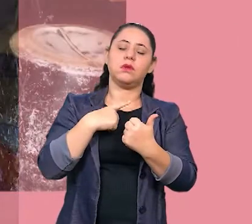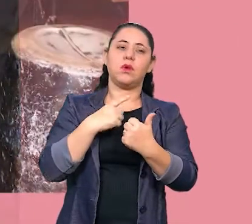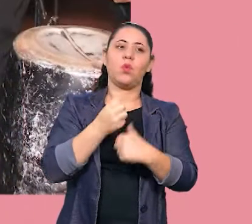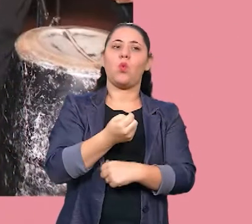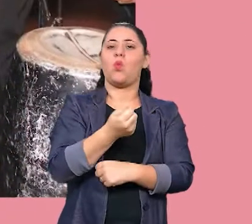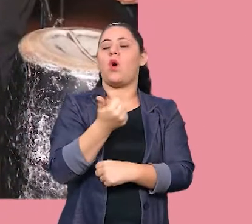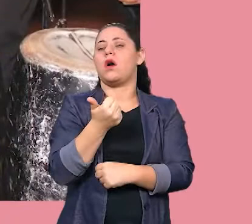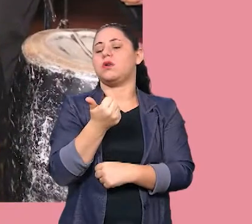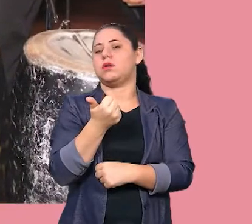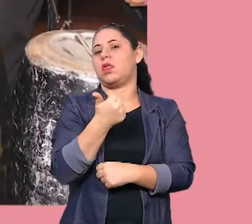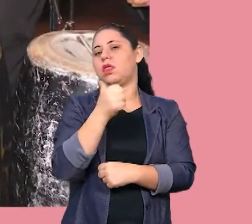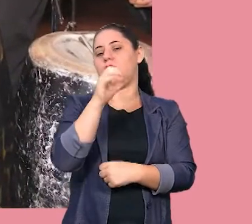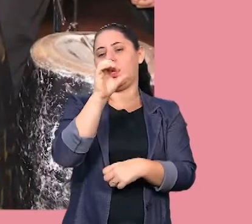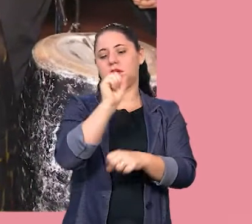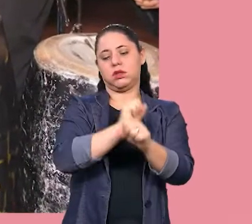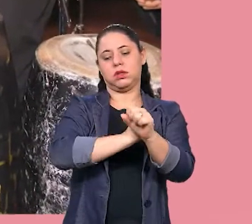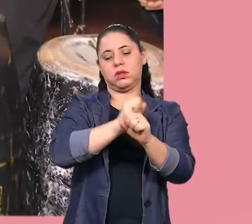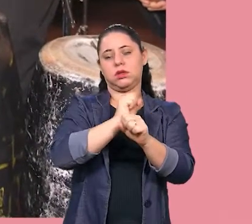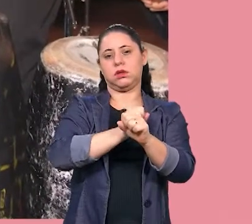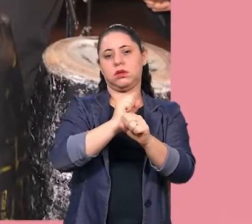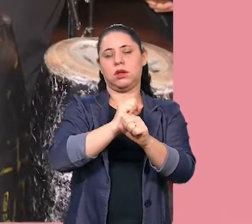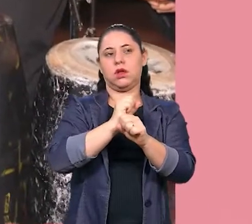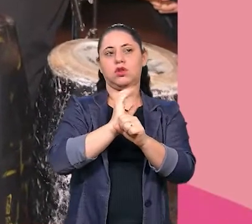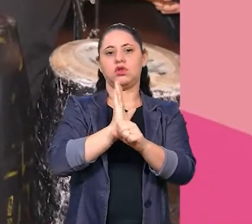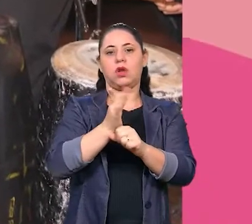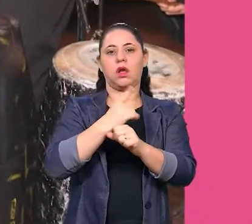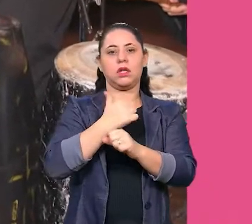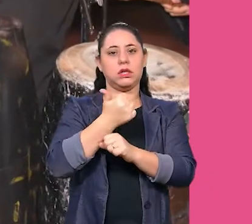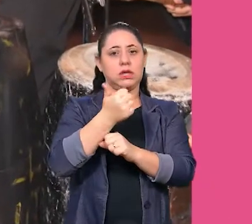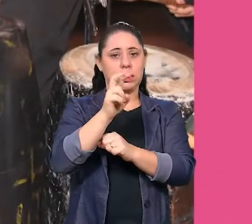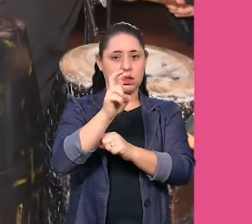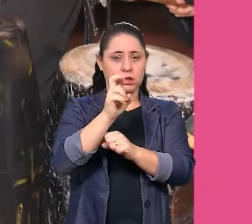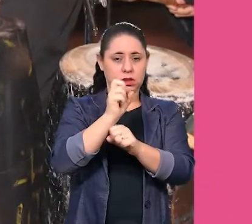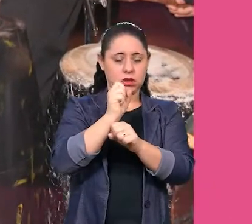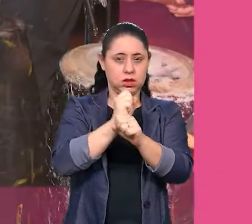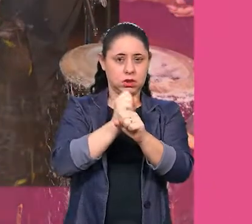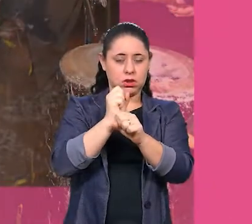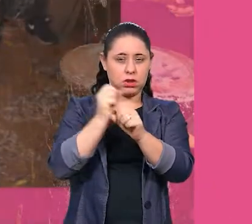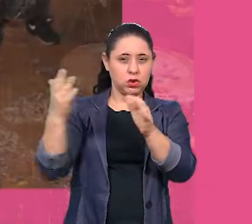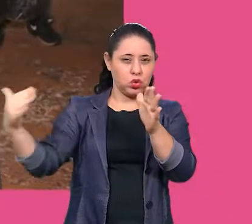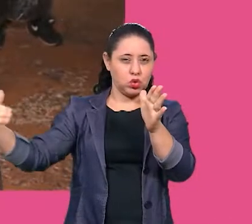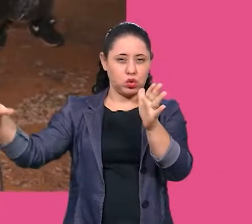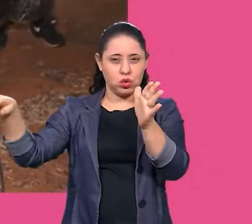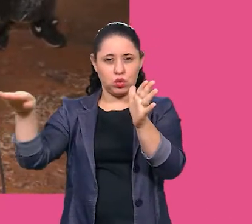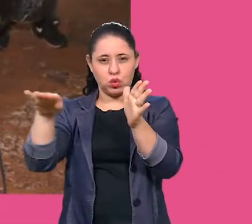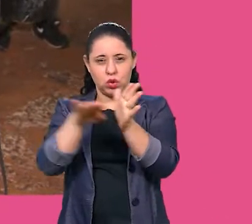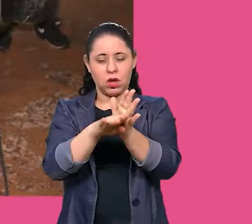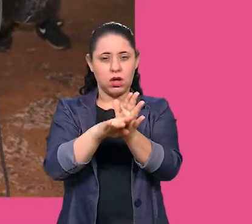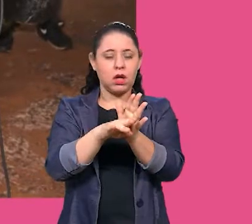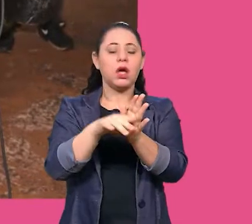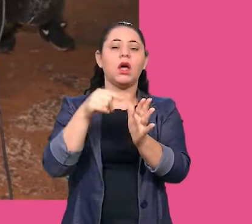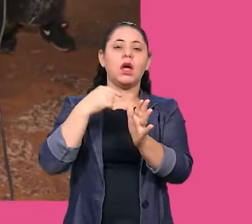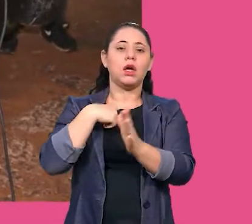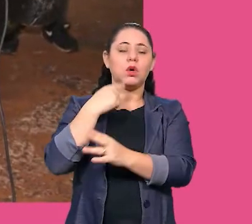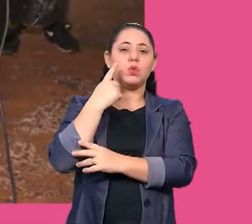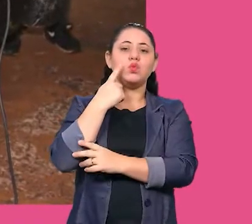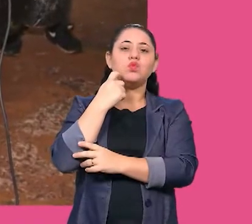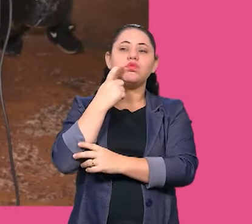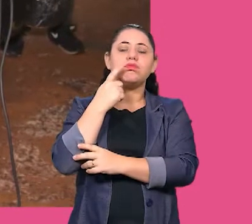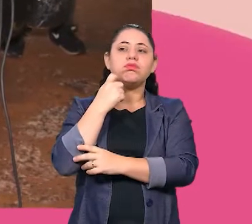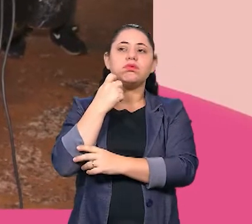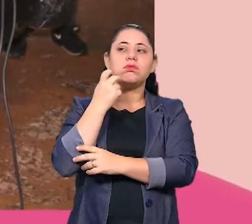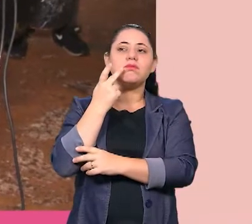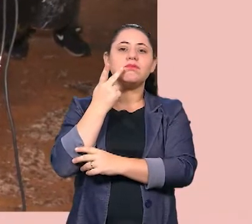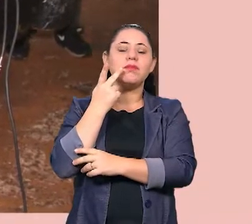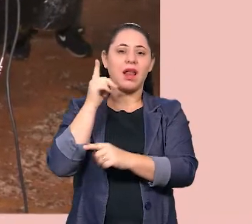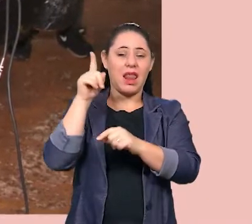anos. Temos 15 anos que nós chegamos aqui em Campo Grande, eu sou sergipana, sou pedagoga, né, iniciei aí uma